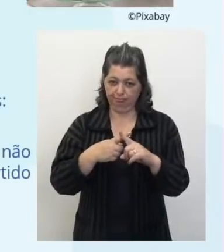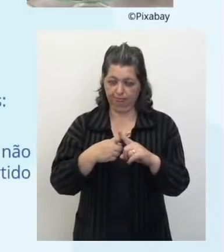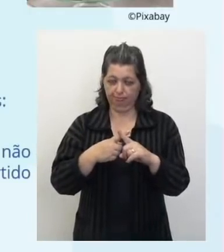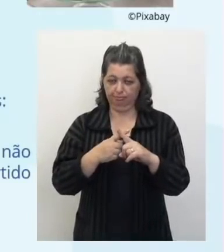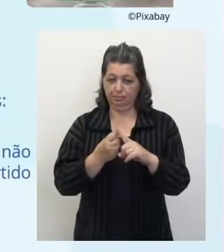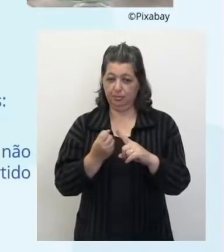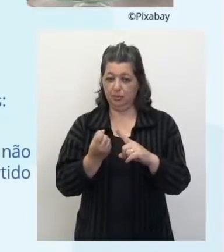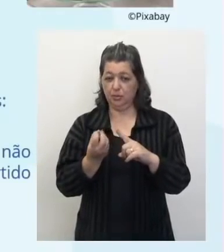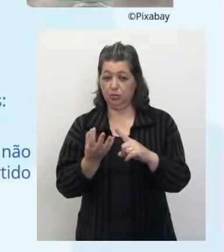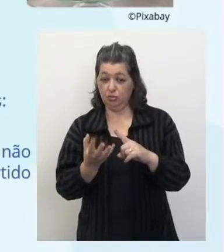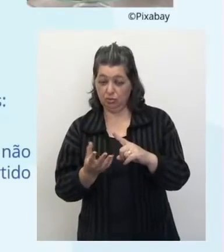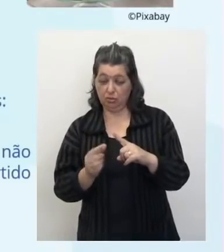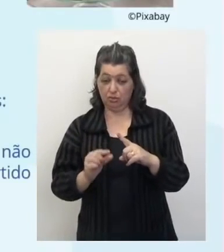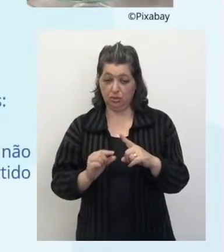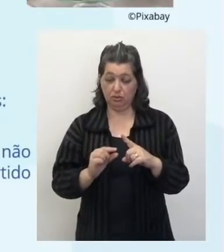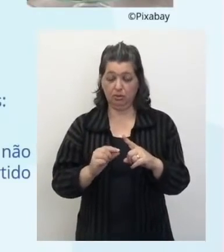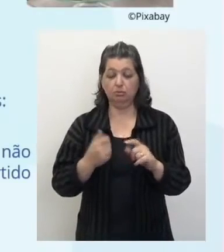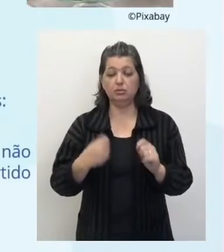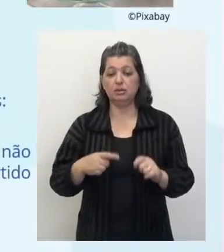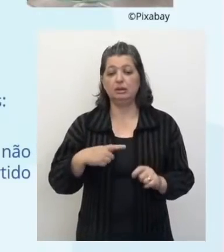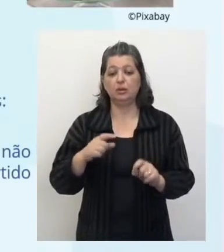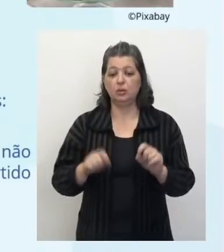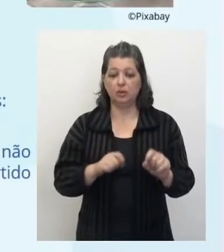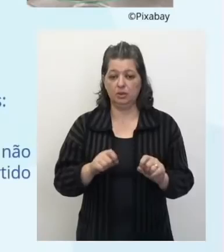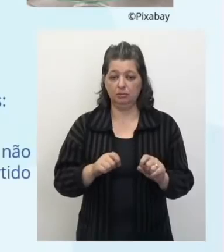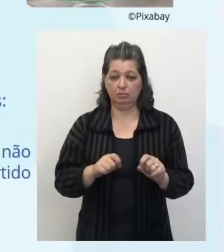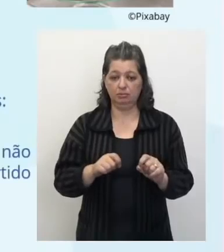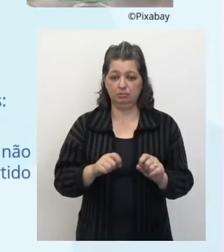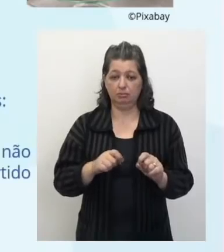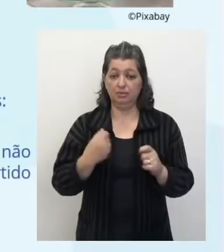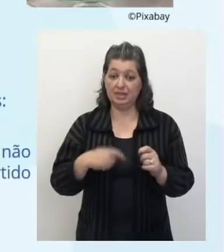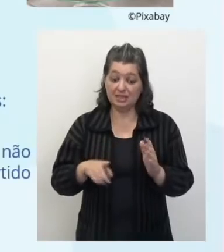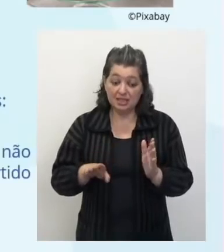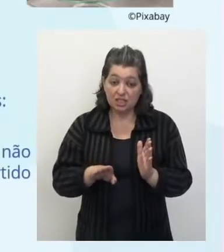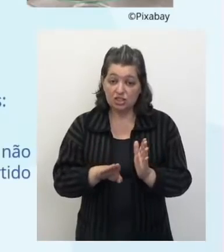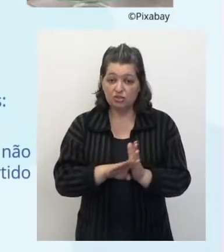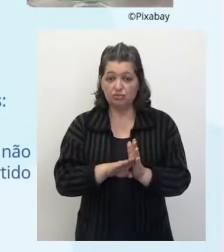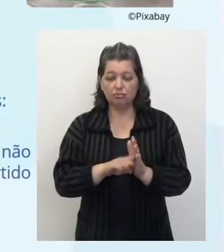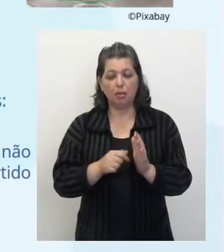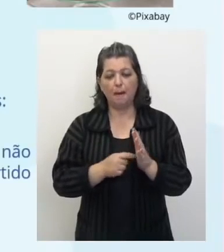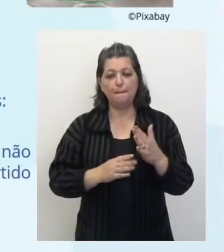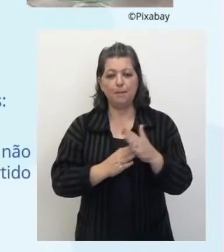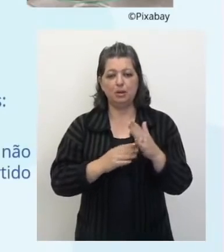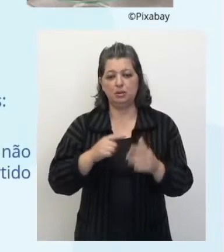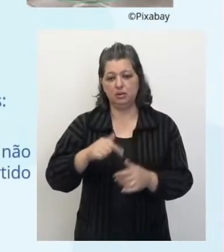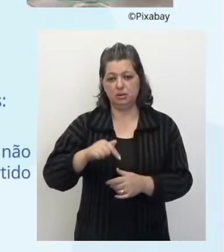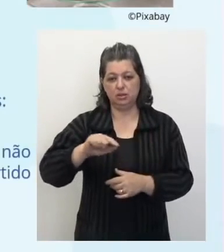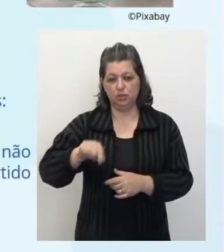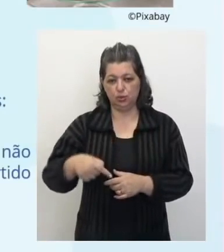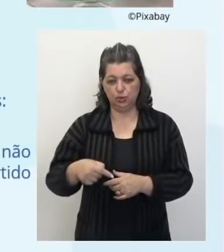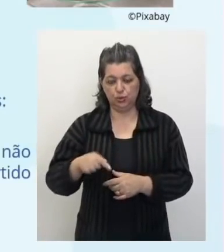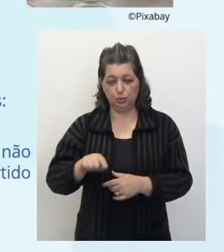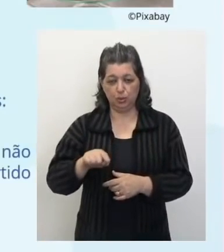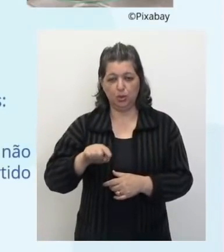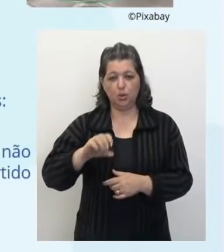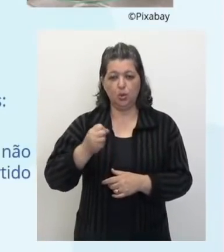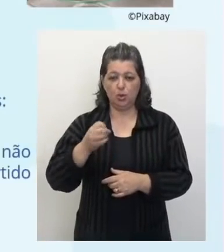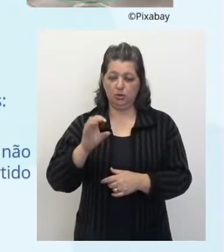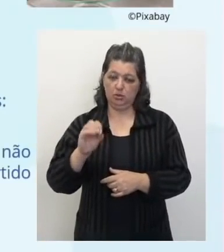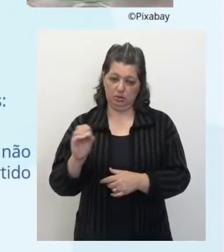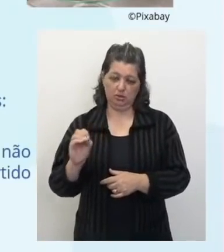uma outra dimensão e a ideia é exatamente essa, né? Criar essa associação entre o processo de resolução,